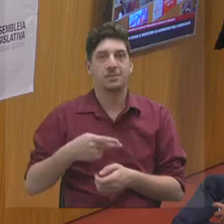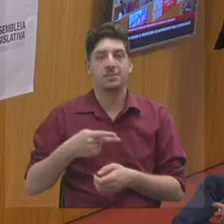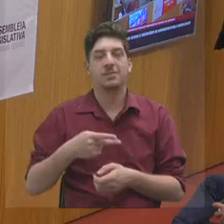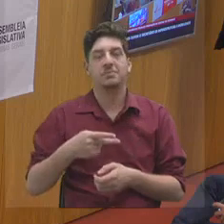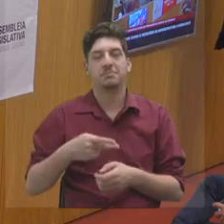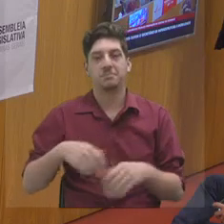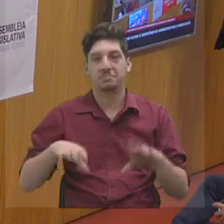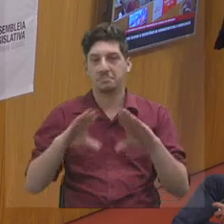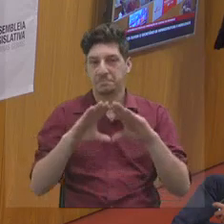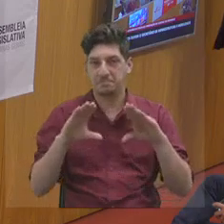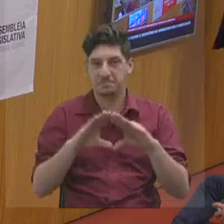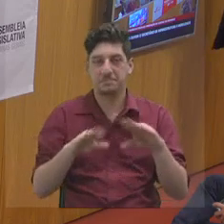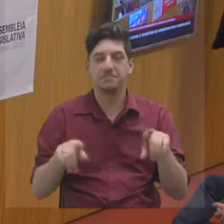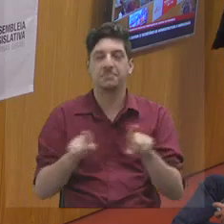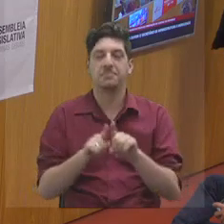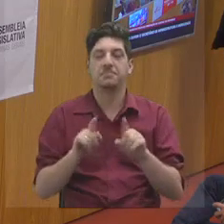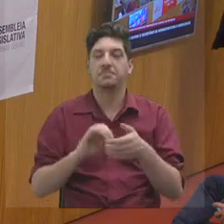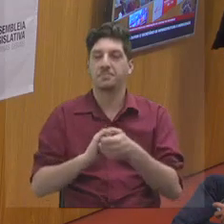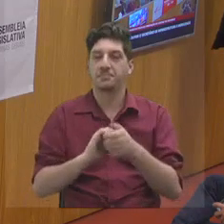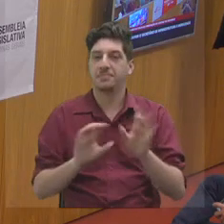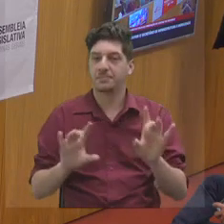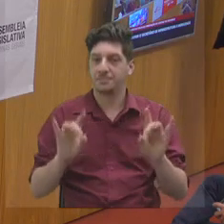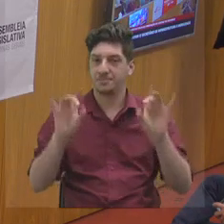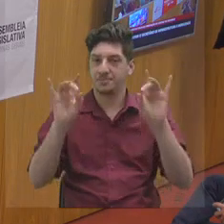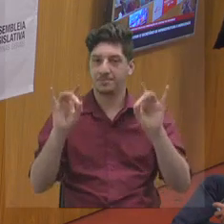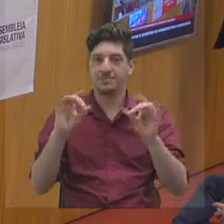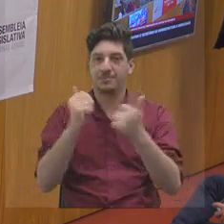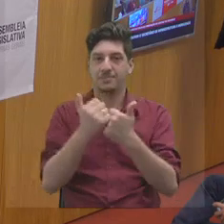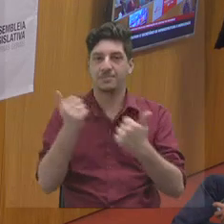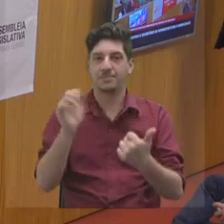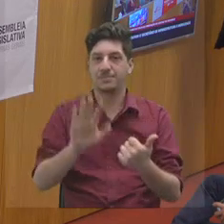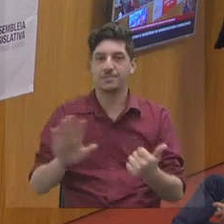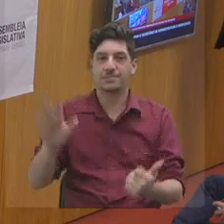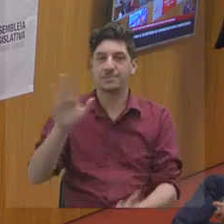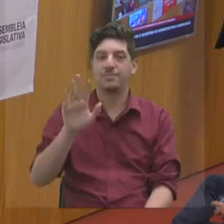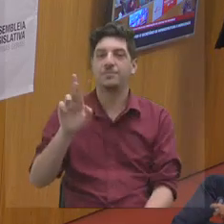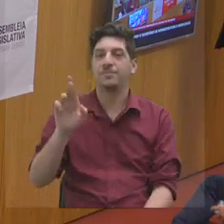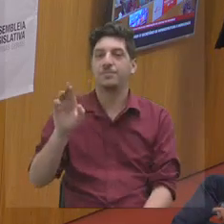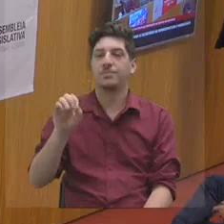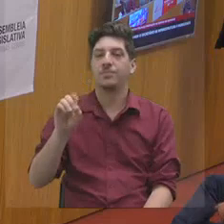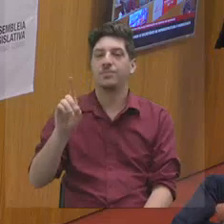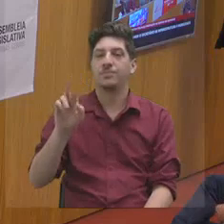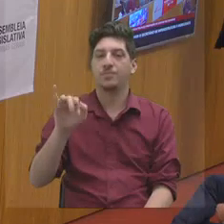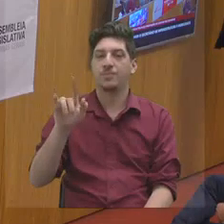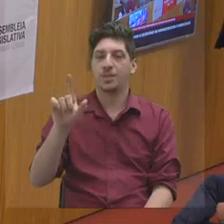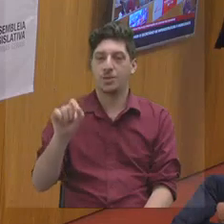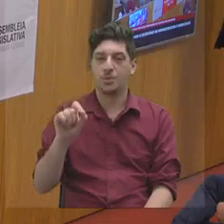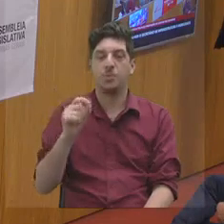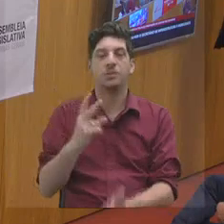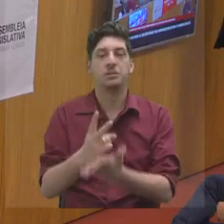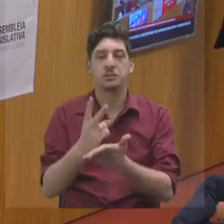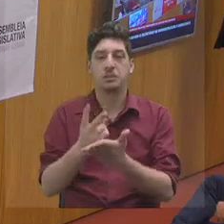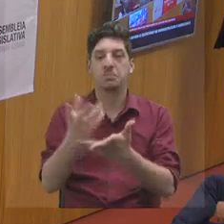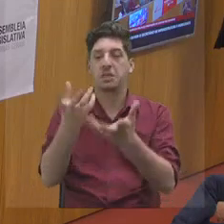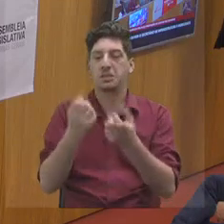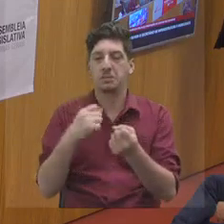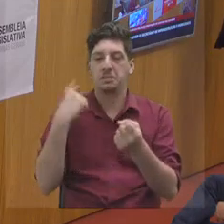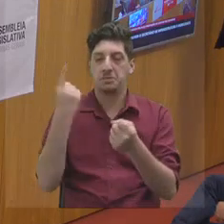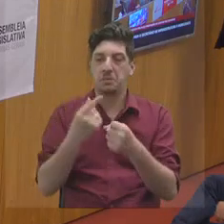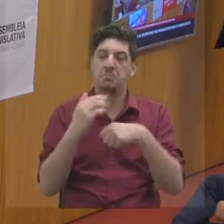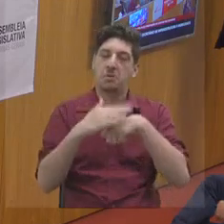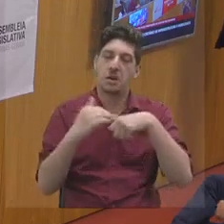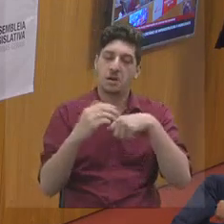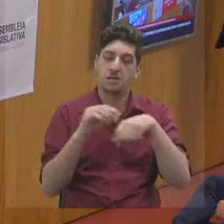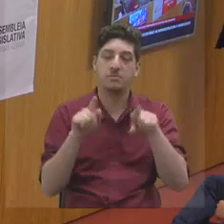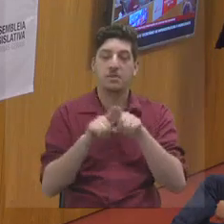cumprimentar de forma especial nosso diretor Geraldo Dr Rodrigo sempre nos atende com muito carinho a sua equipe também que aqui